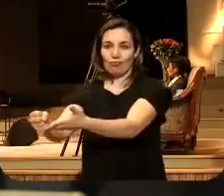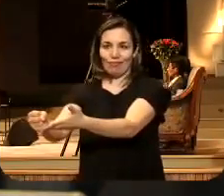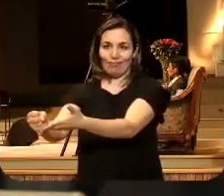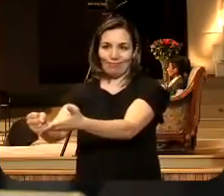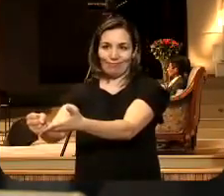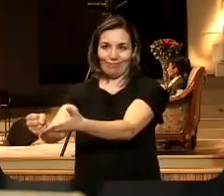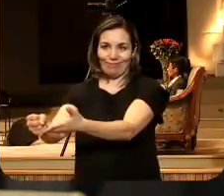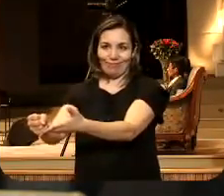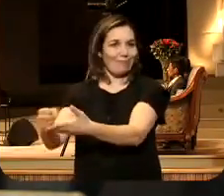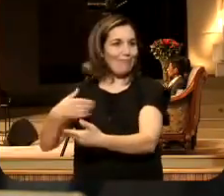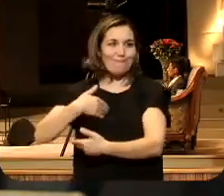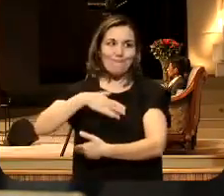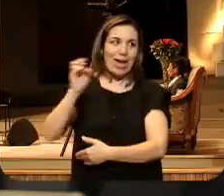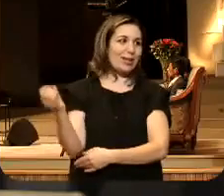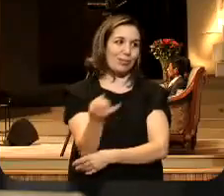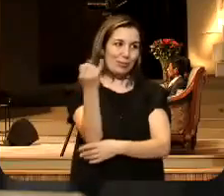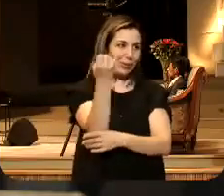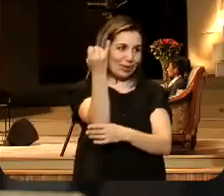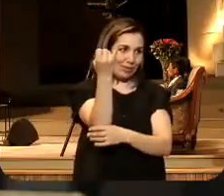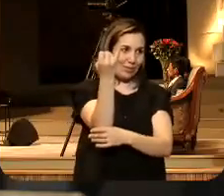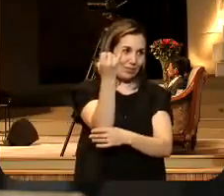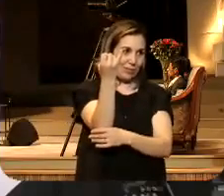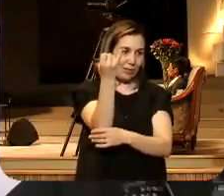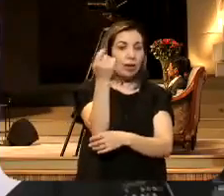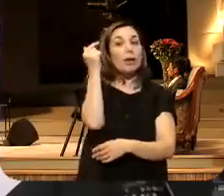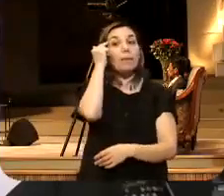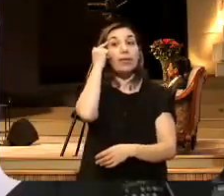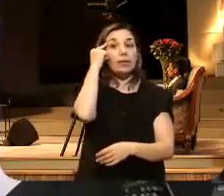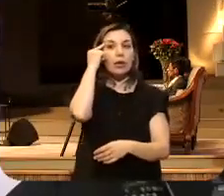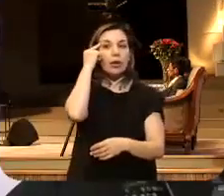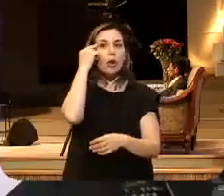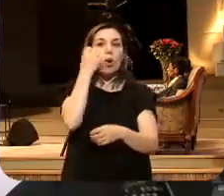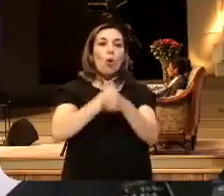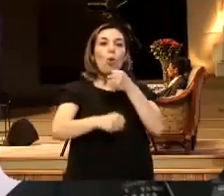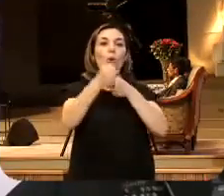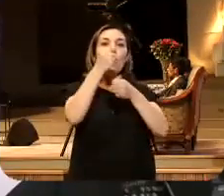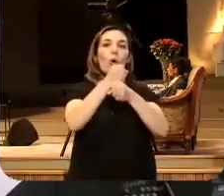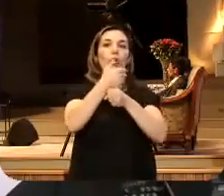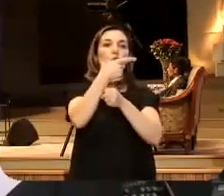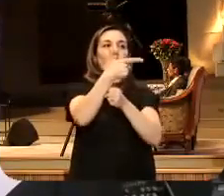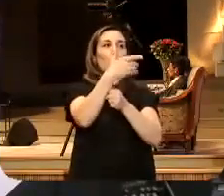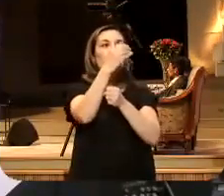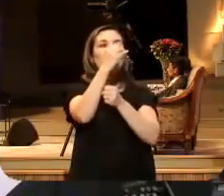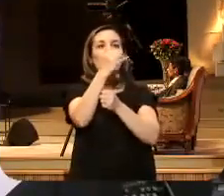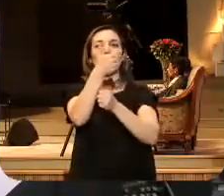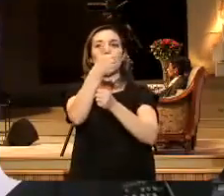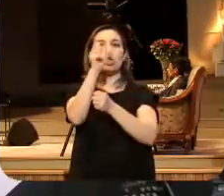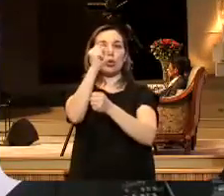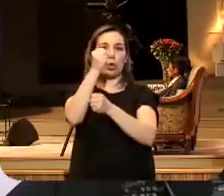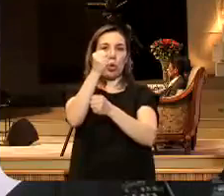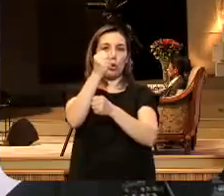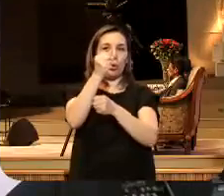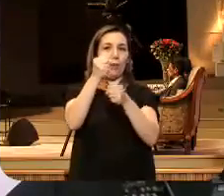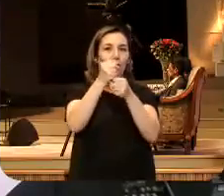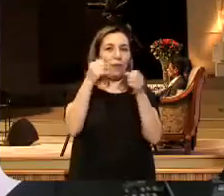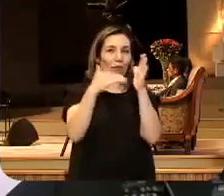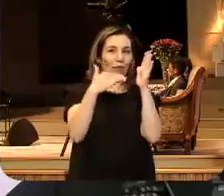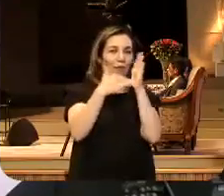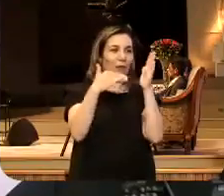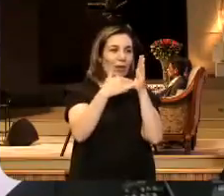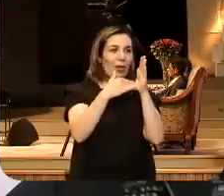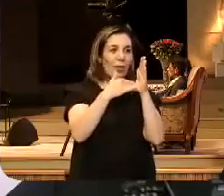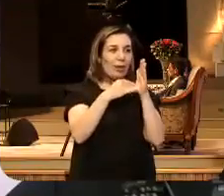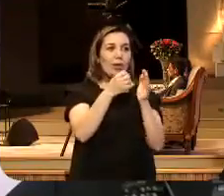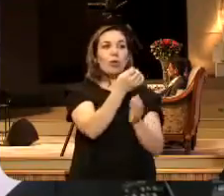que aconteceu no finalzinho do ano, lá no Hospital do Rossio, quando algumas pessoas voluntariamente